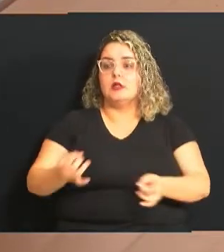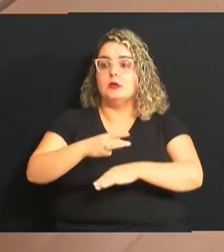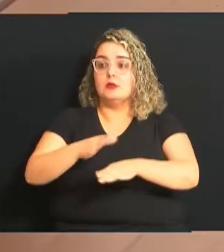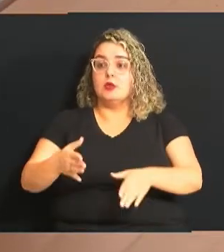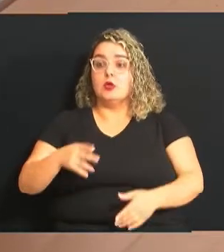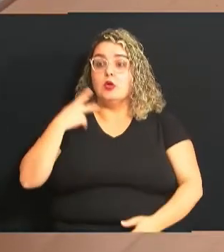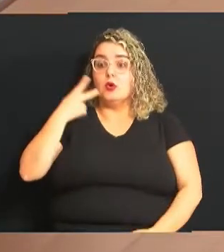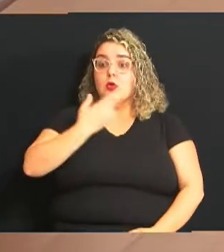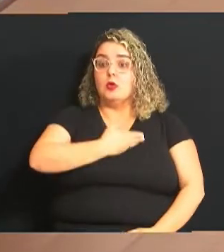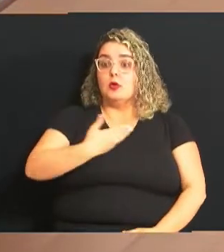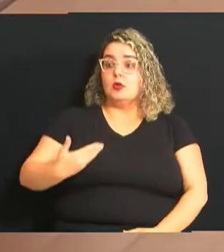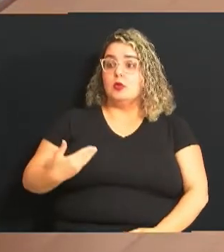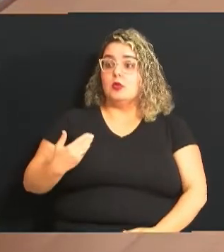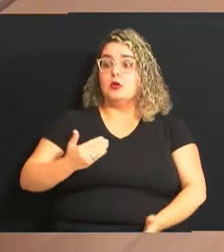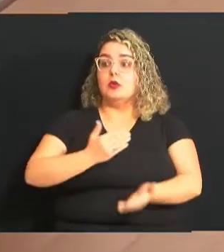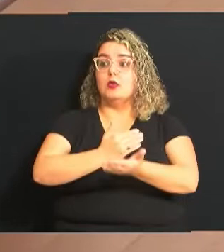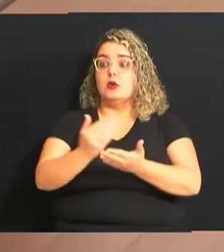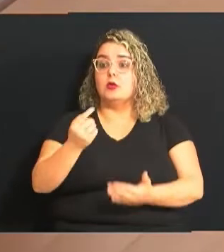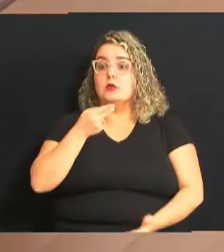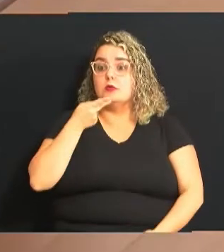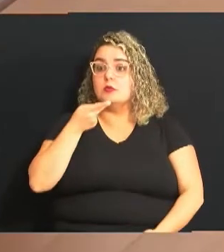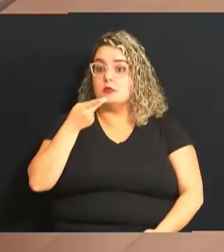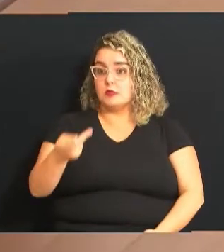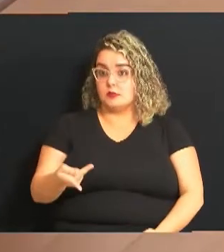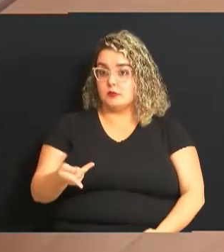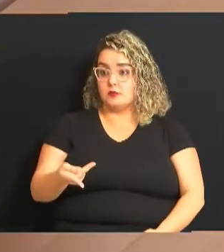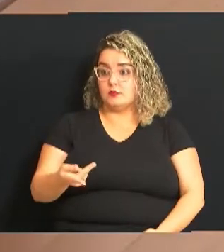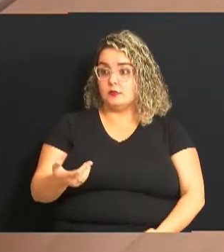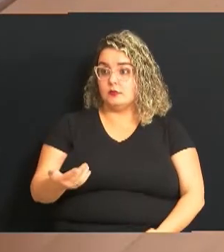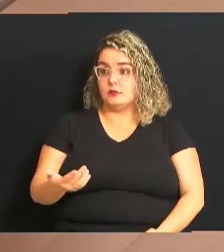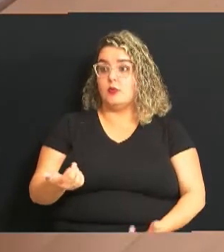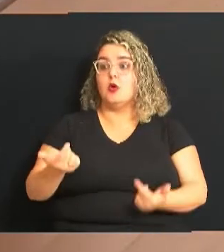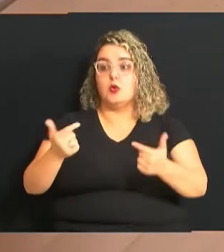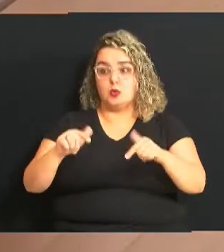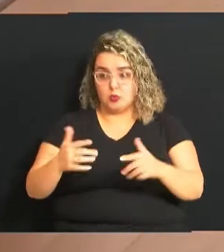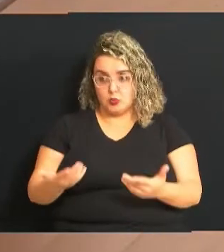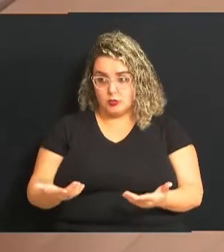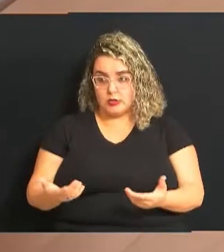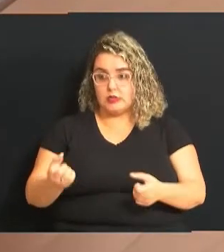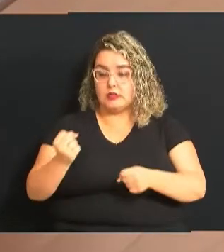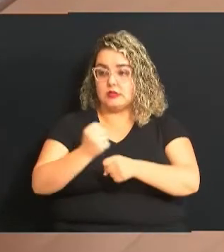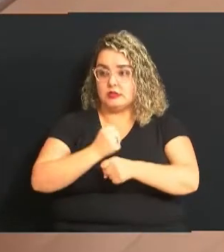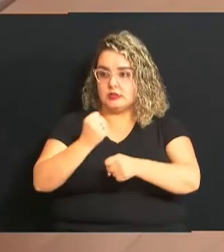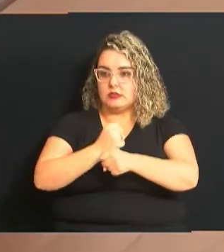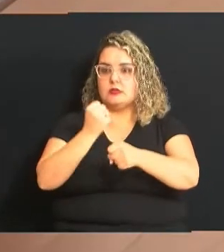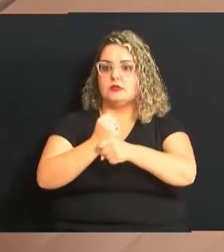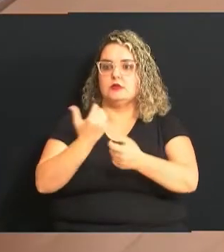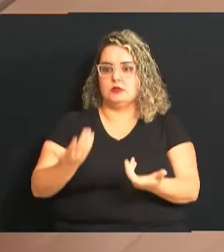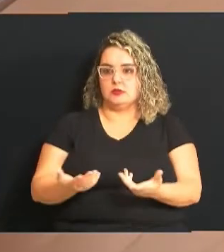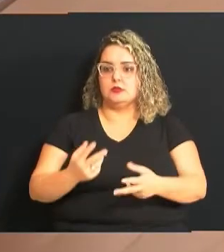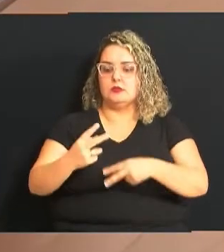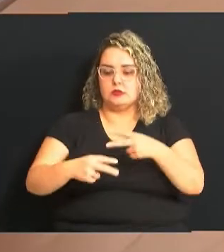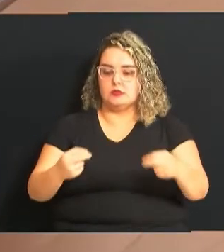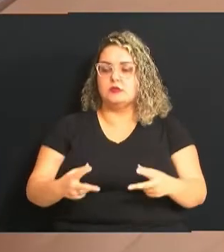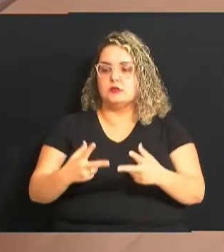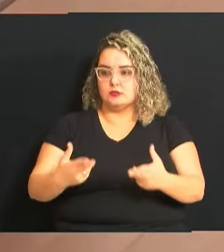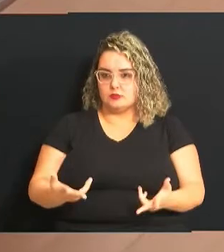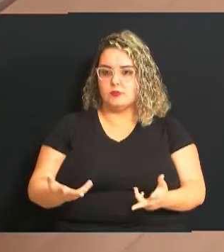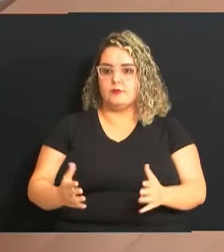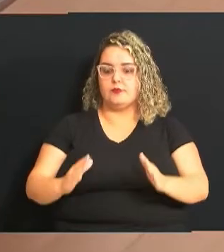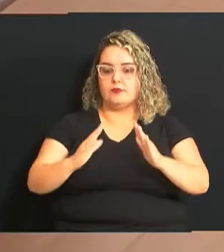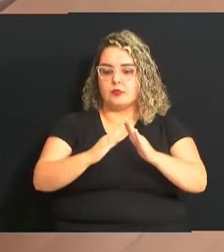políticas públicas e começamos a mencionar, então, até um local que está sendo construído, que deve ser inaugurado justamente